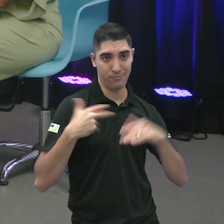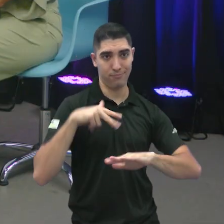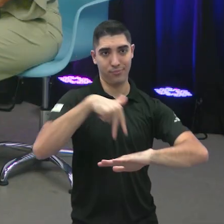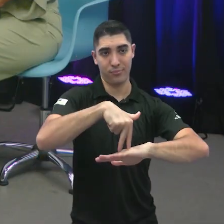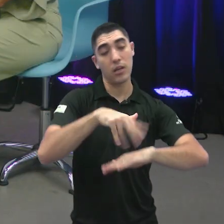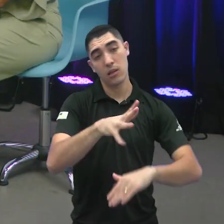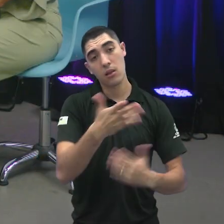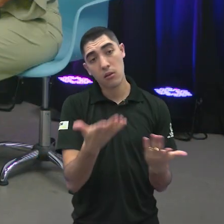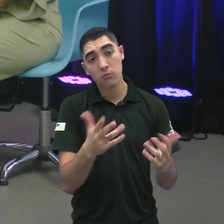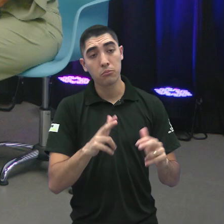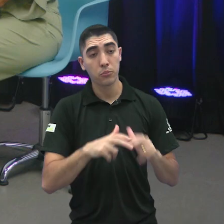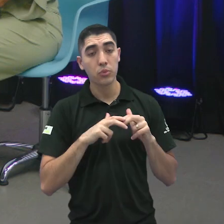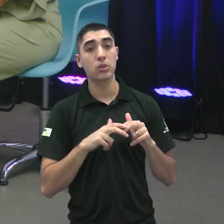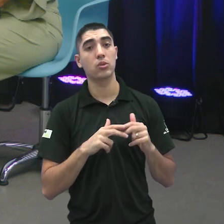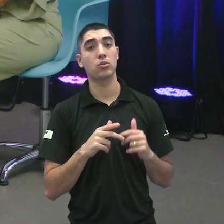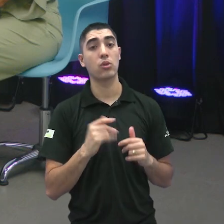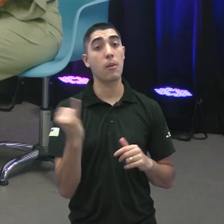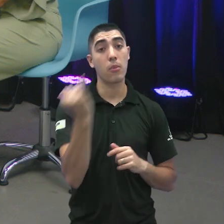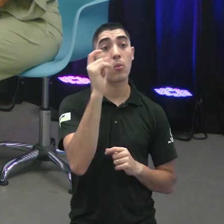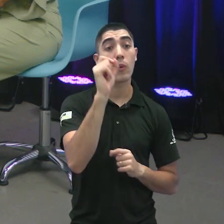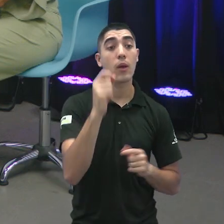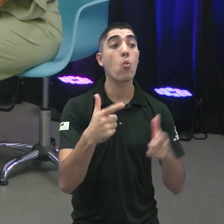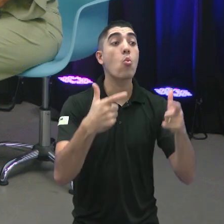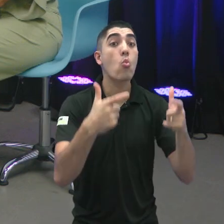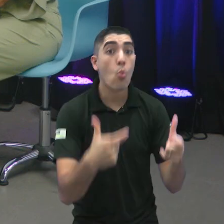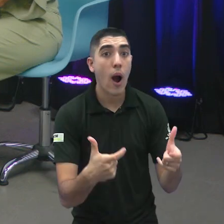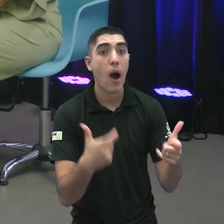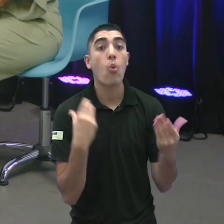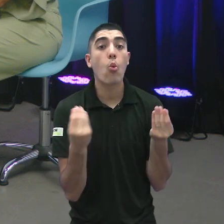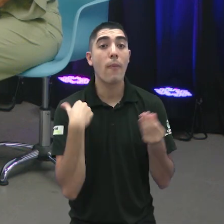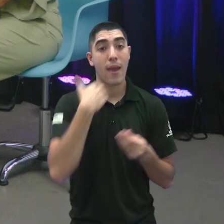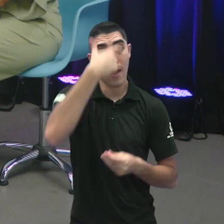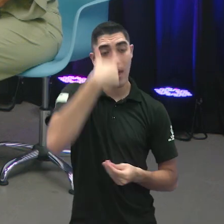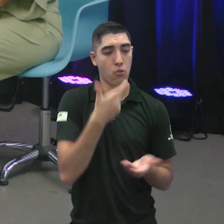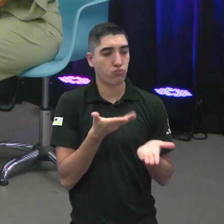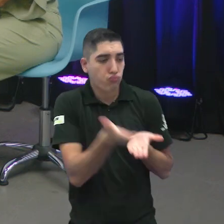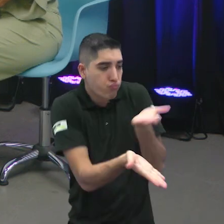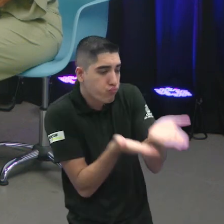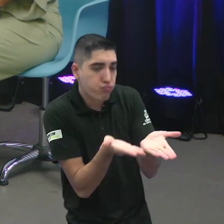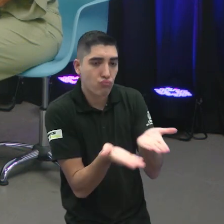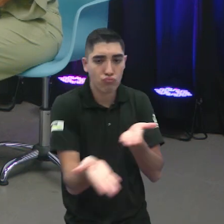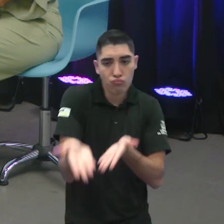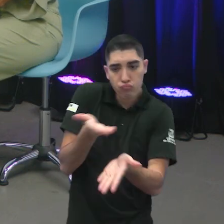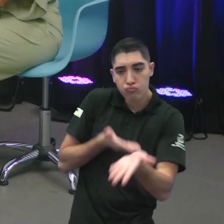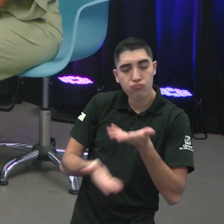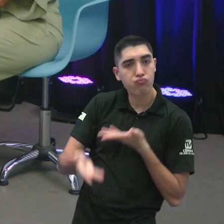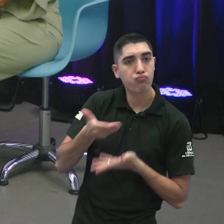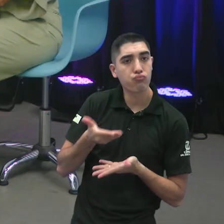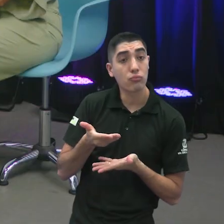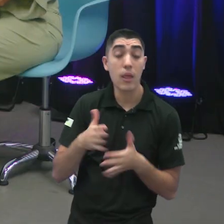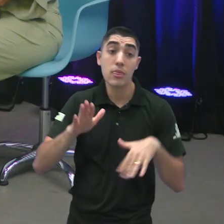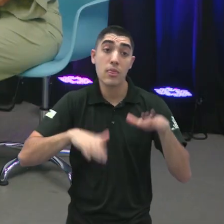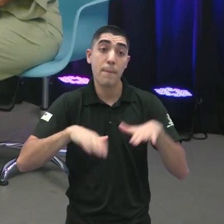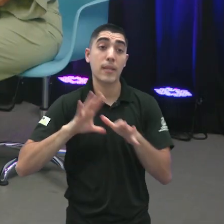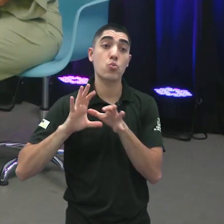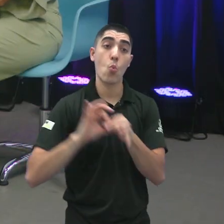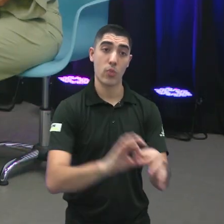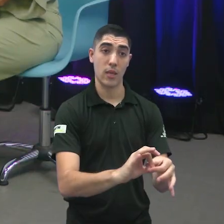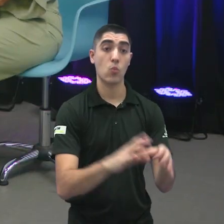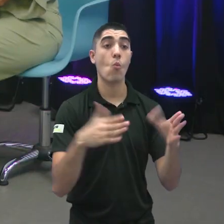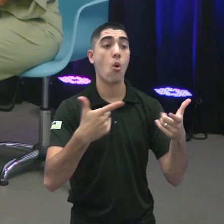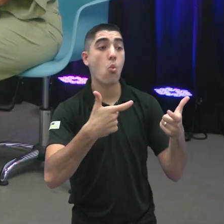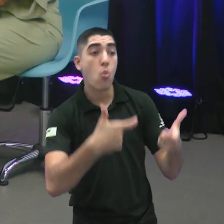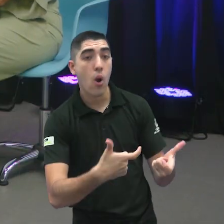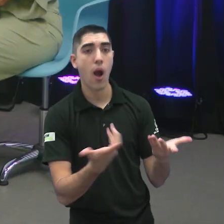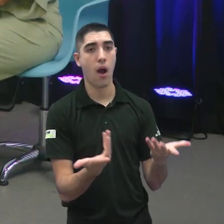as consequências disso é na interação com o meio. Né? Então, tudo depende do contexto que você está inserido e do